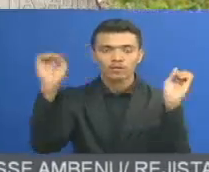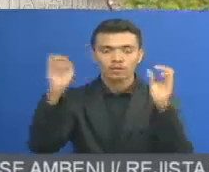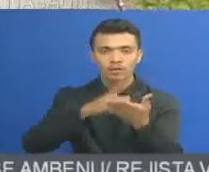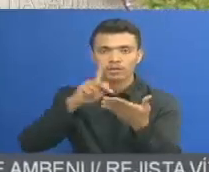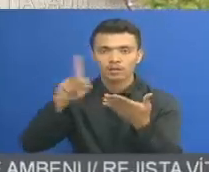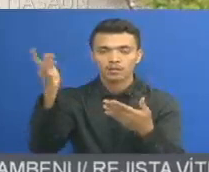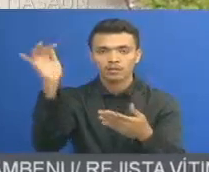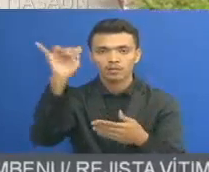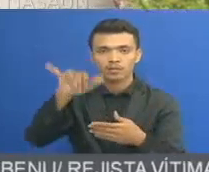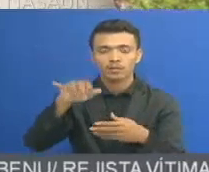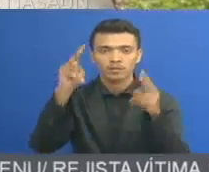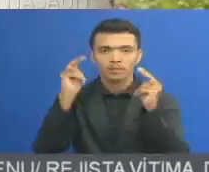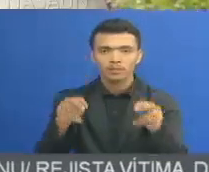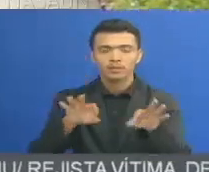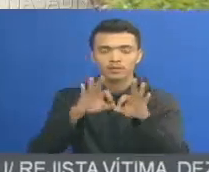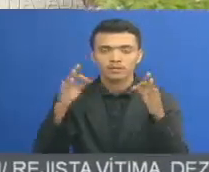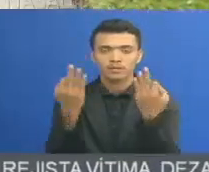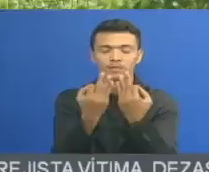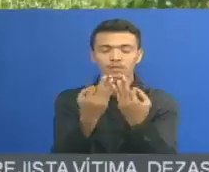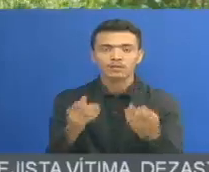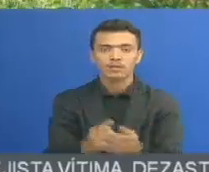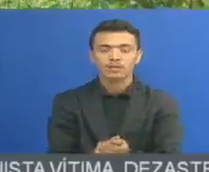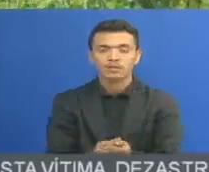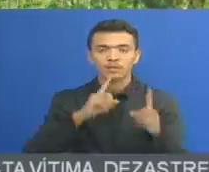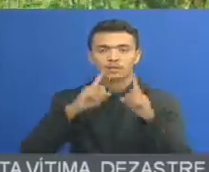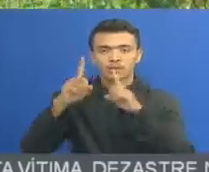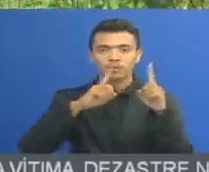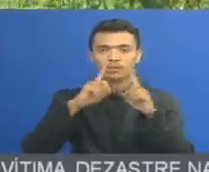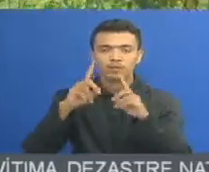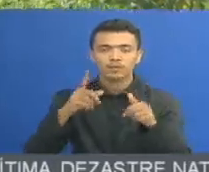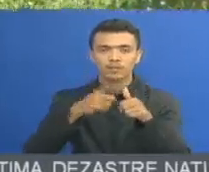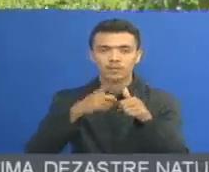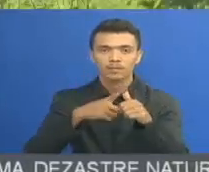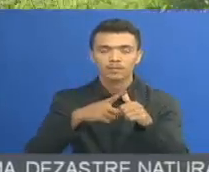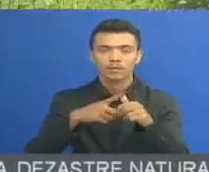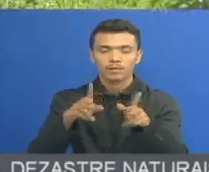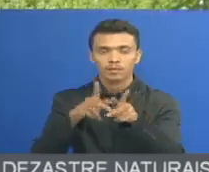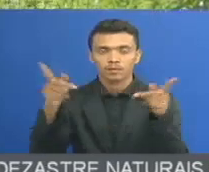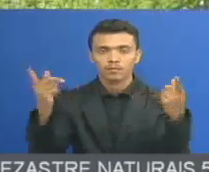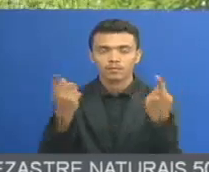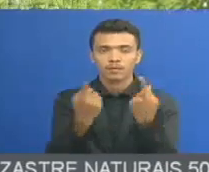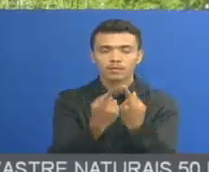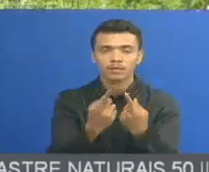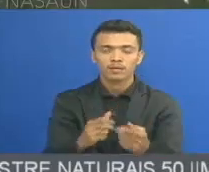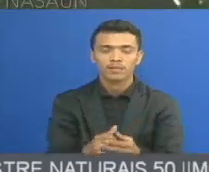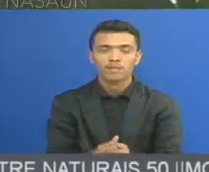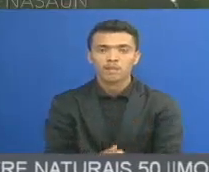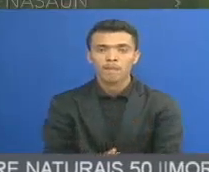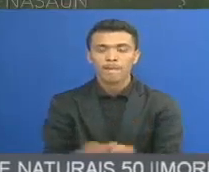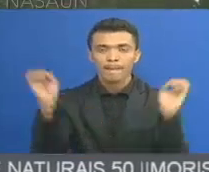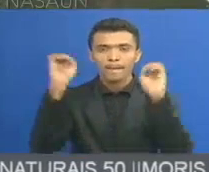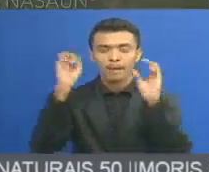Tebes necessidade família. Nia conta, durante a empresa de primeiro, honaran Tafen Kwan Unipessoal LDA,